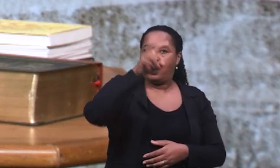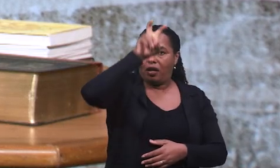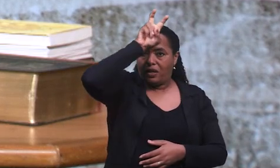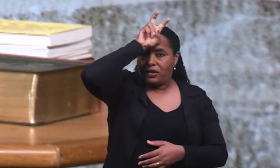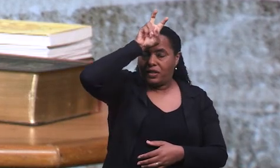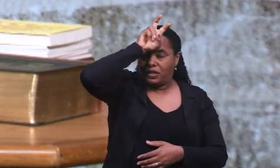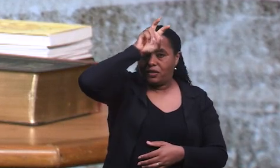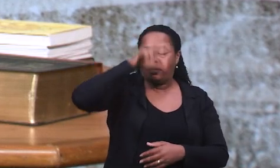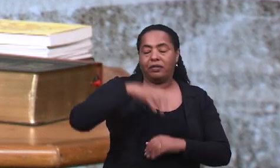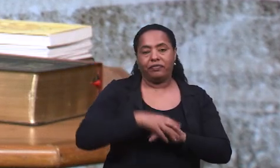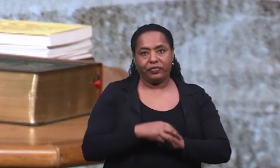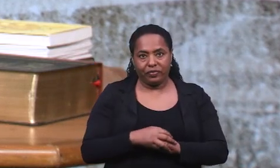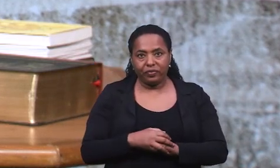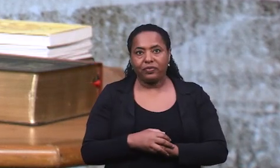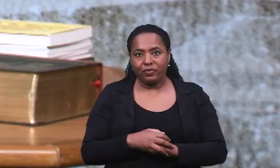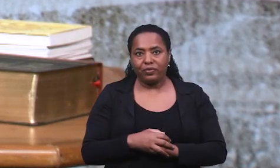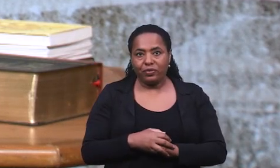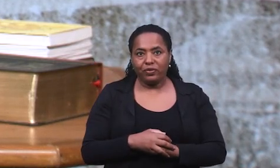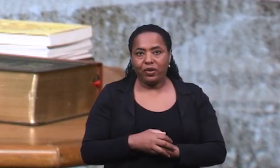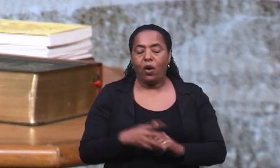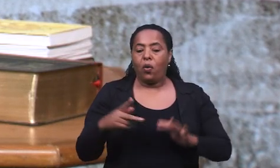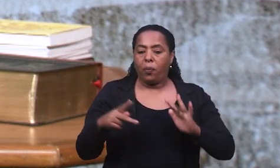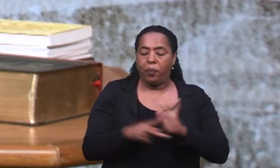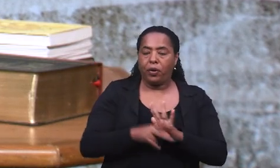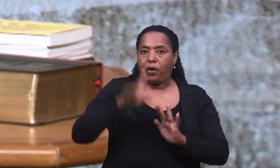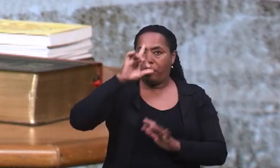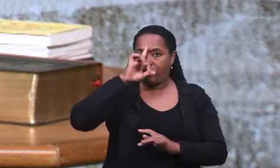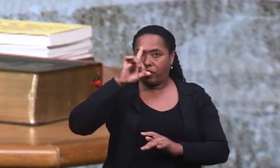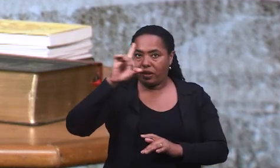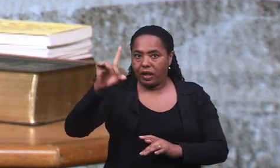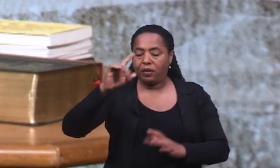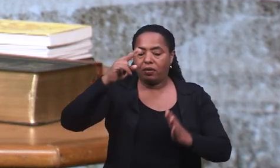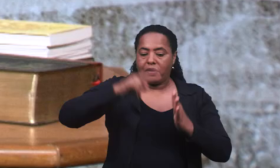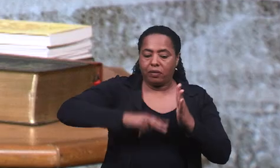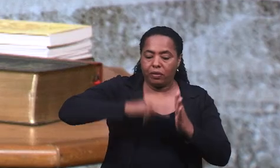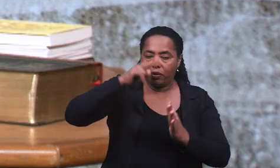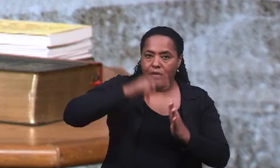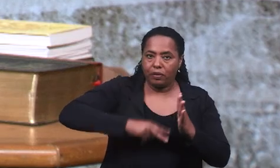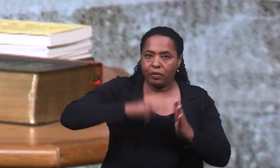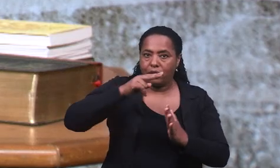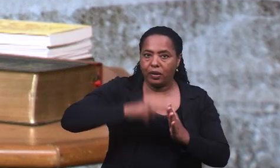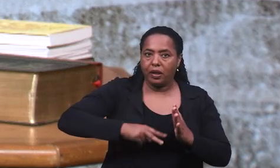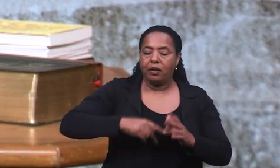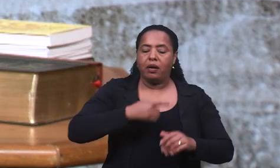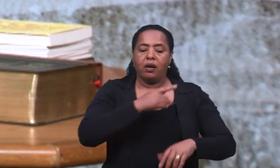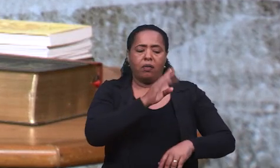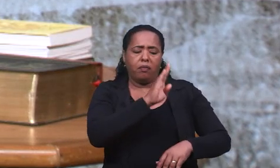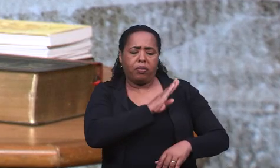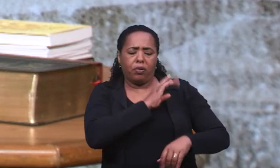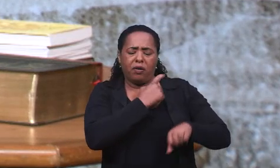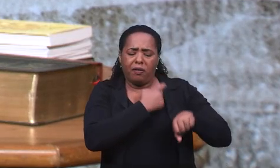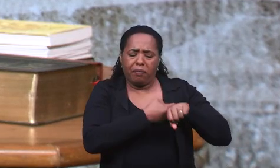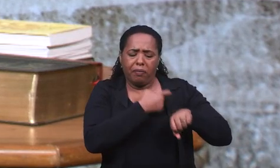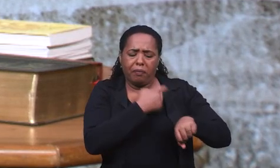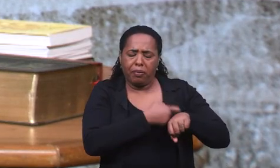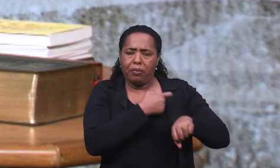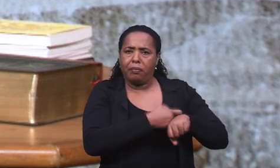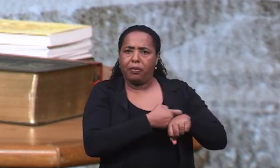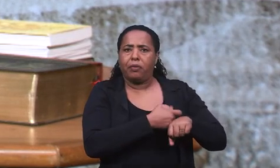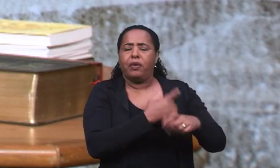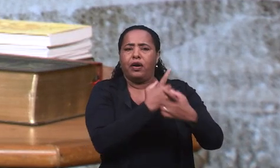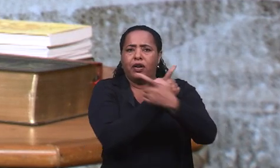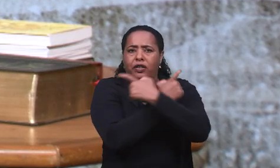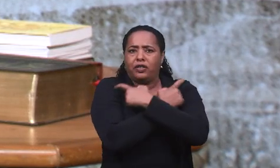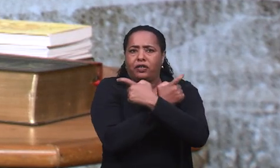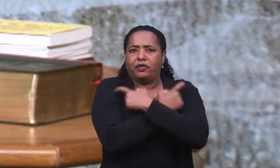Egito. E o próprio Deus, como nós lemos aqui, endureceu o coração de Faraó